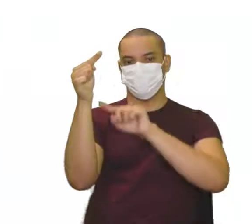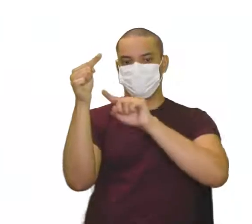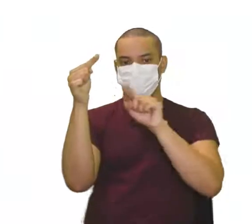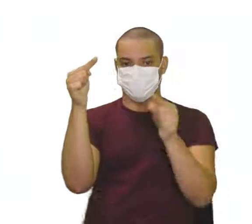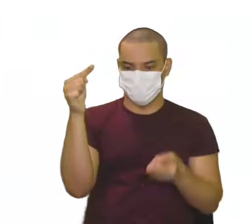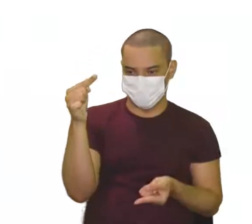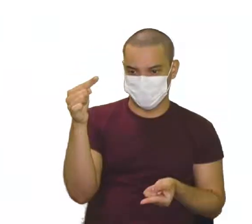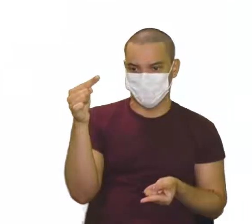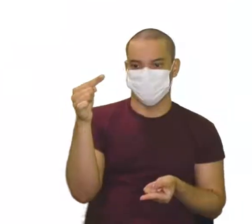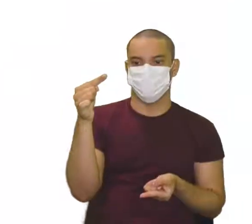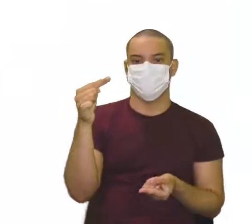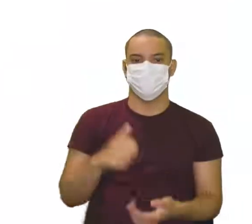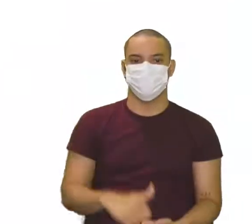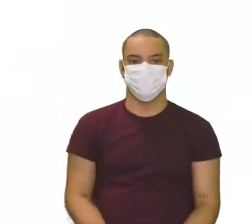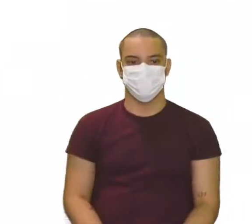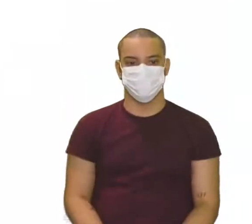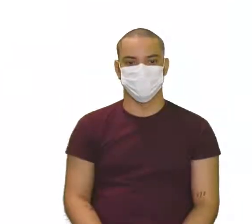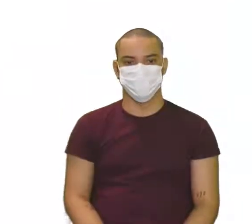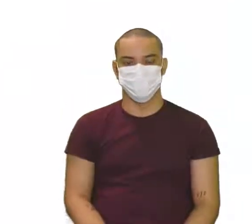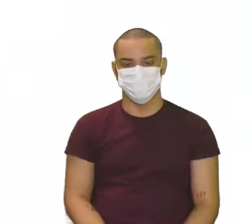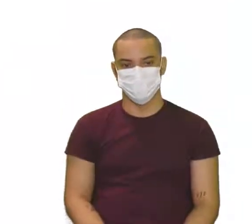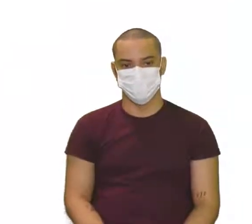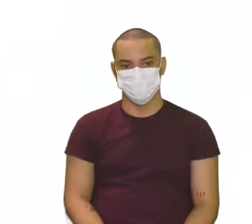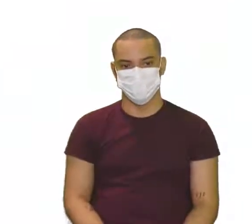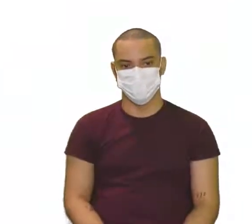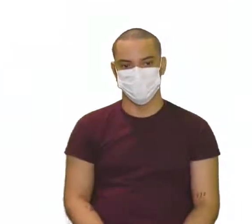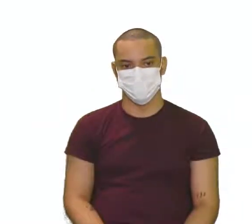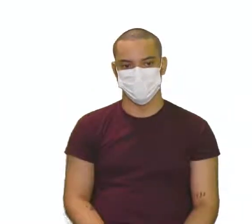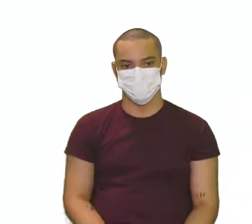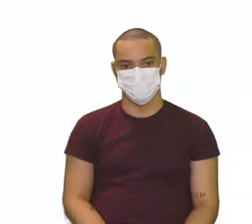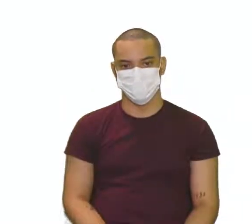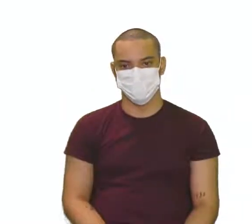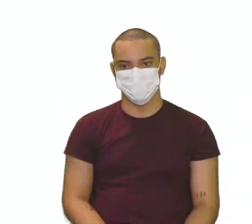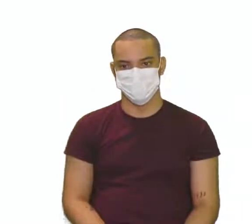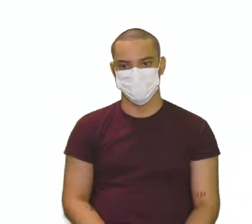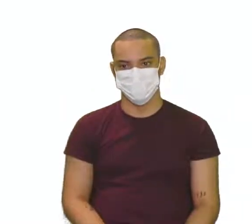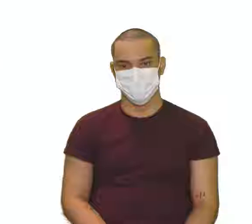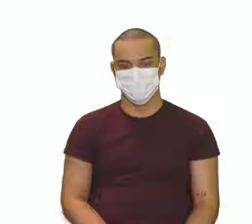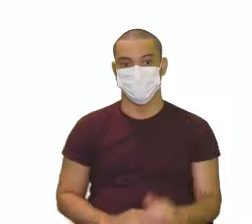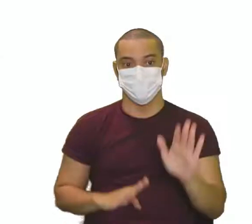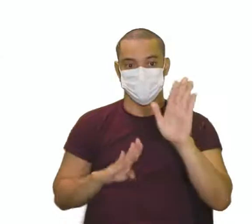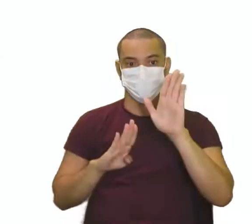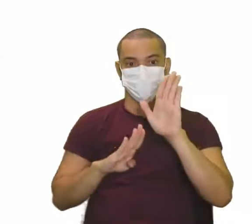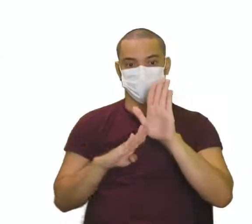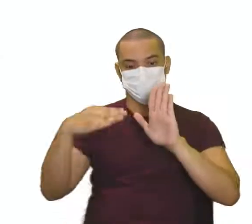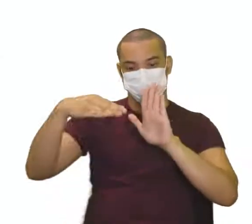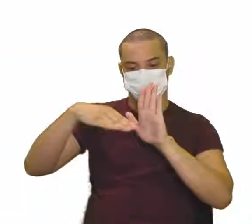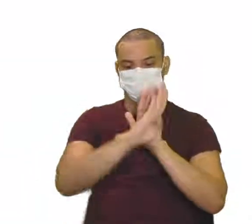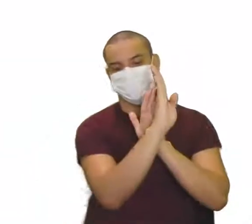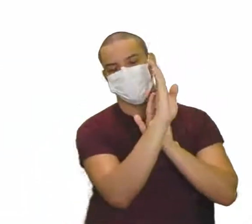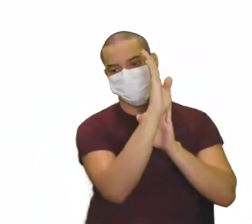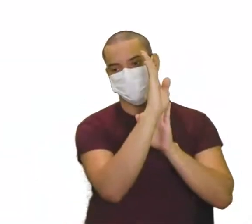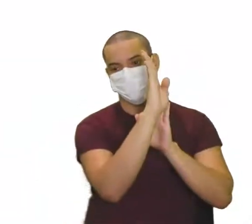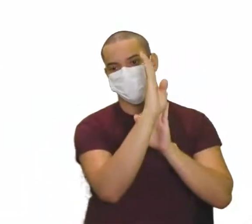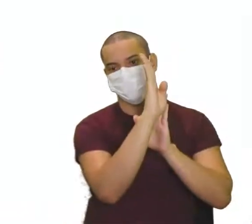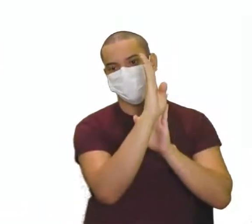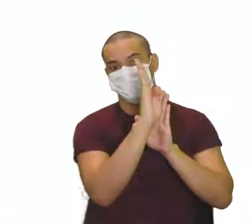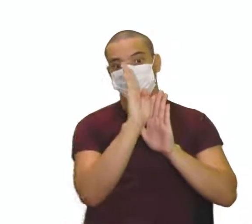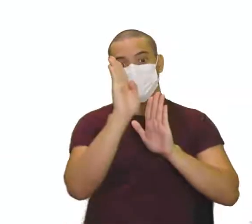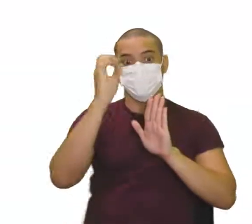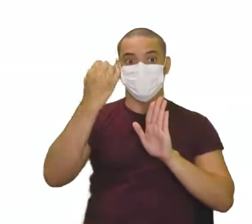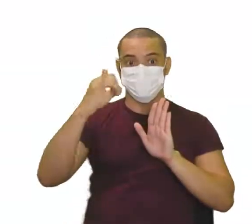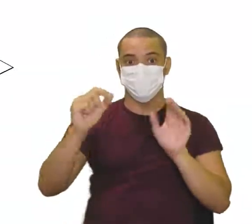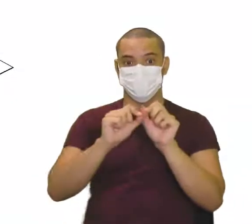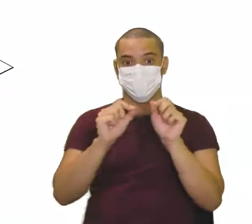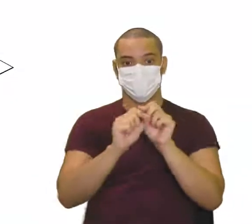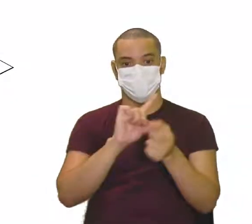ó, velocidade aqui, ó, da nossa partícula perpendicular ao campo, ela vai ser desviada para cima. Então, ela vai para